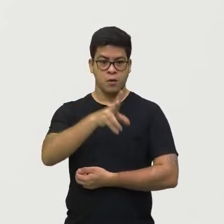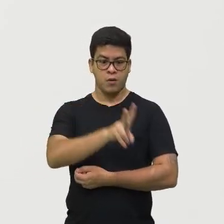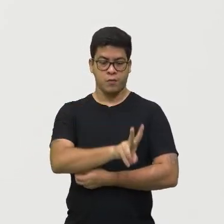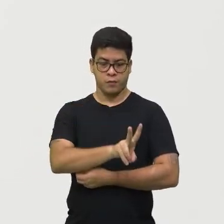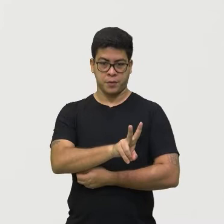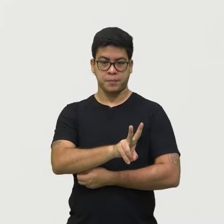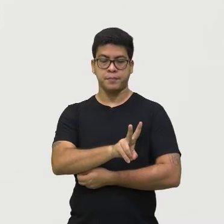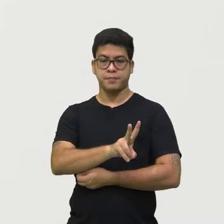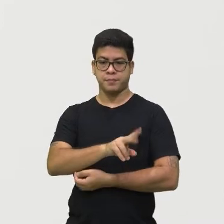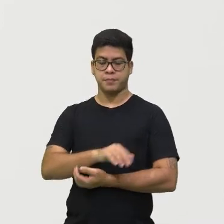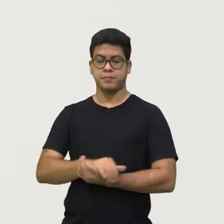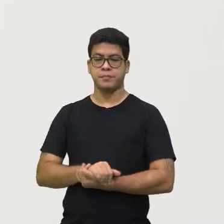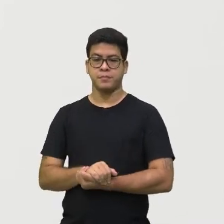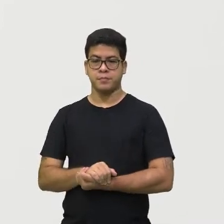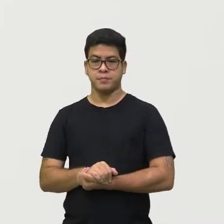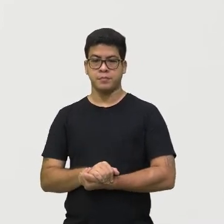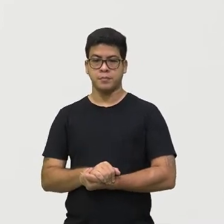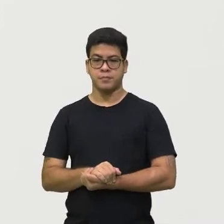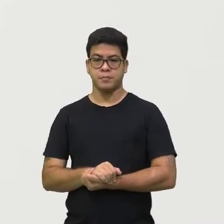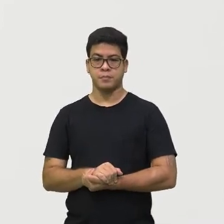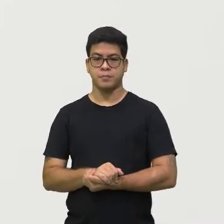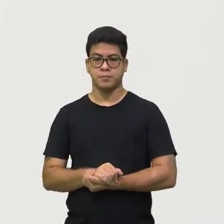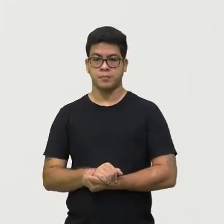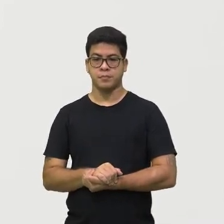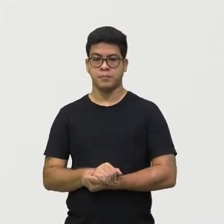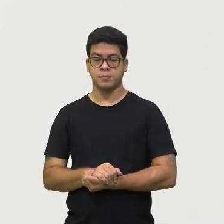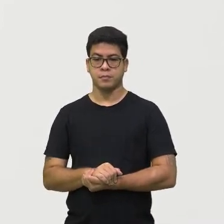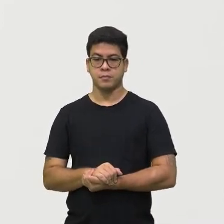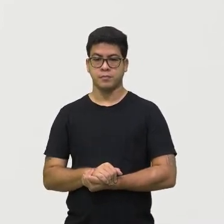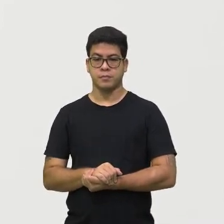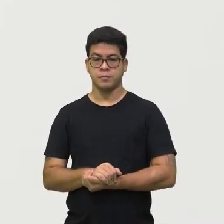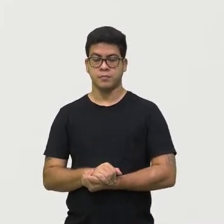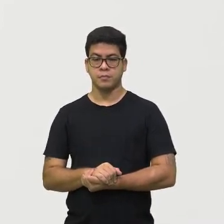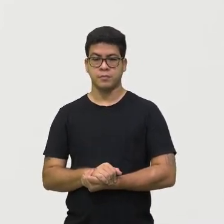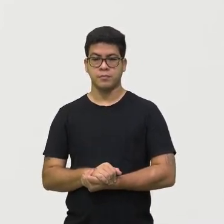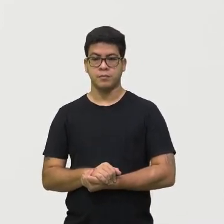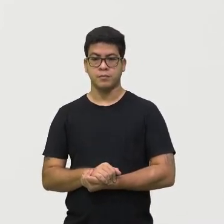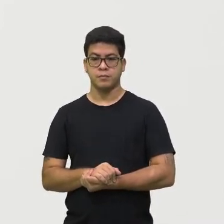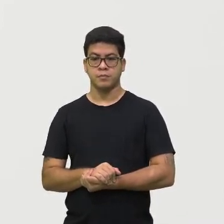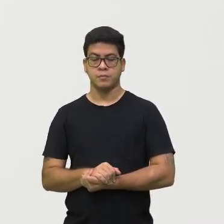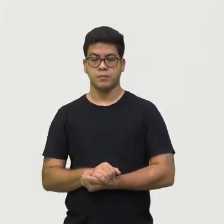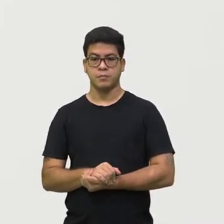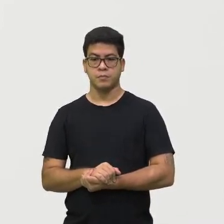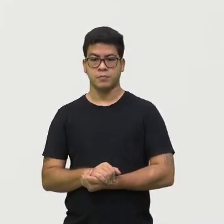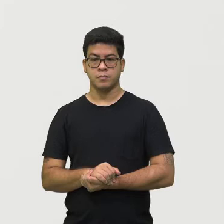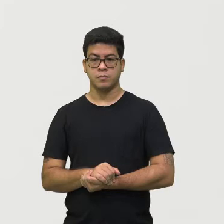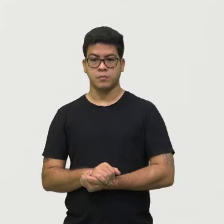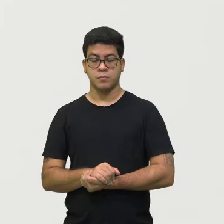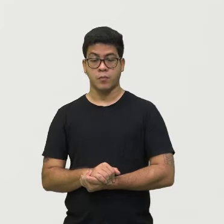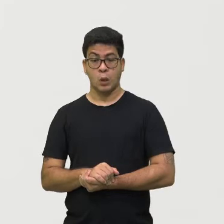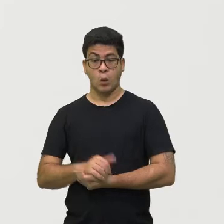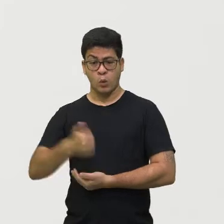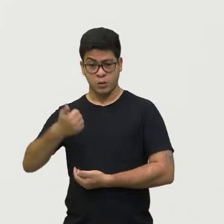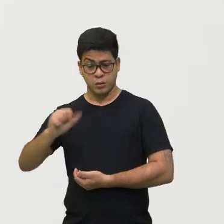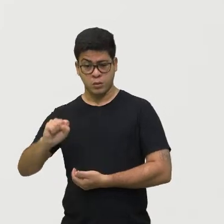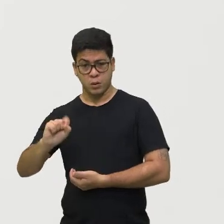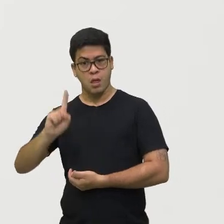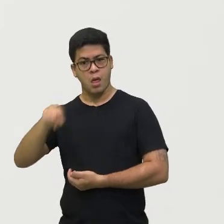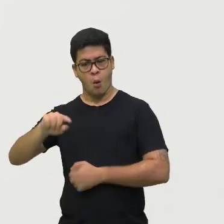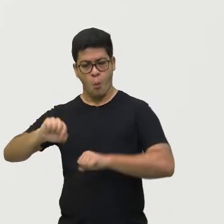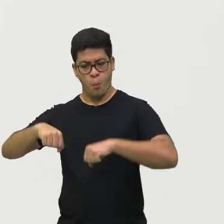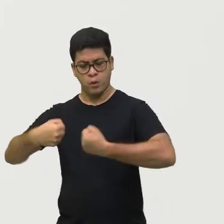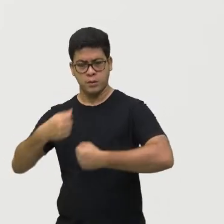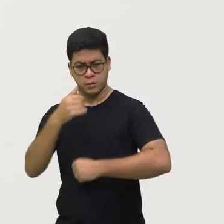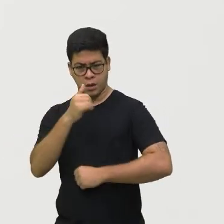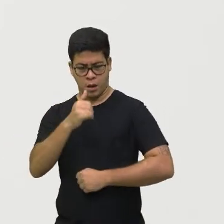5. Só que agora 90 dividido por 5 vai dar 18, que é o nosso potencial elétrico no ponto B.